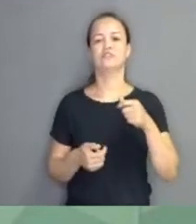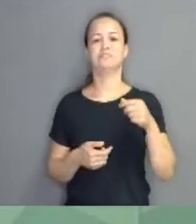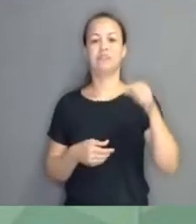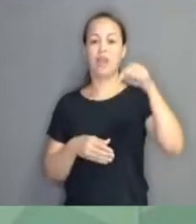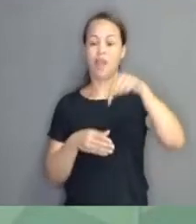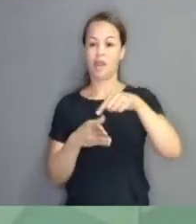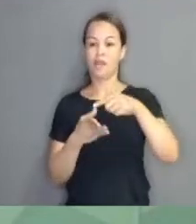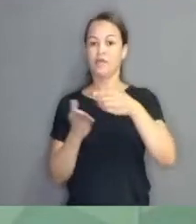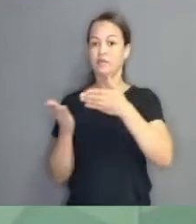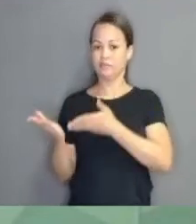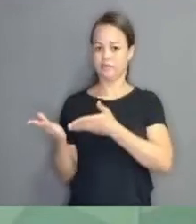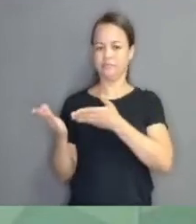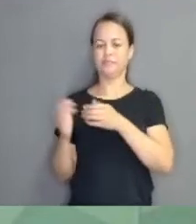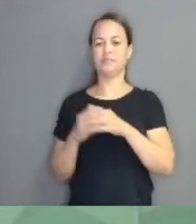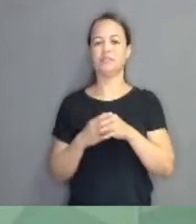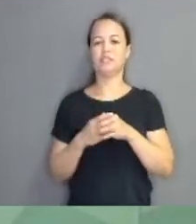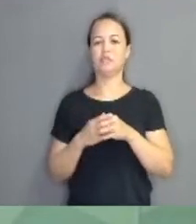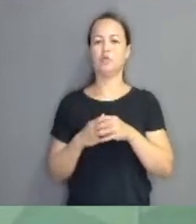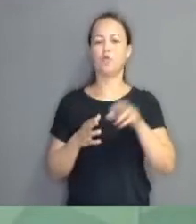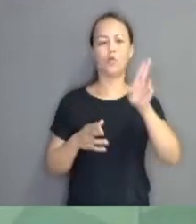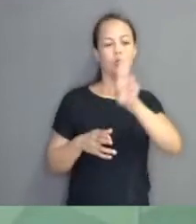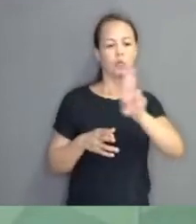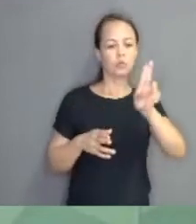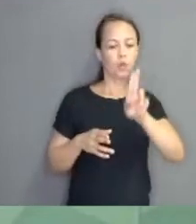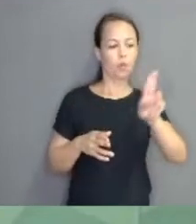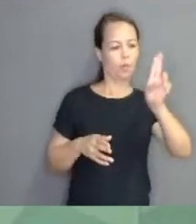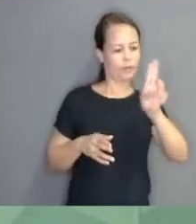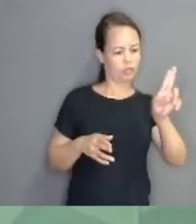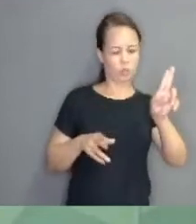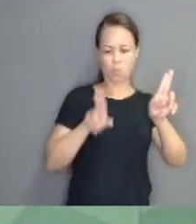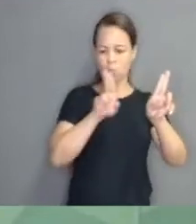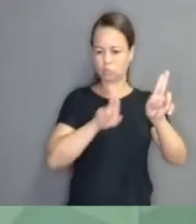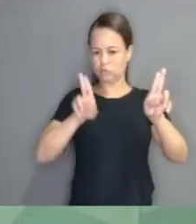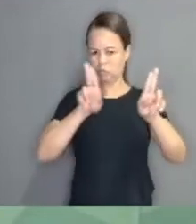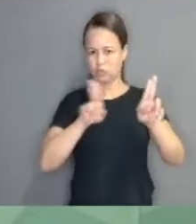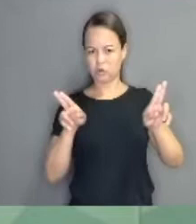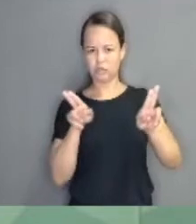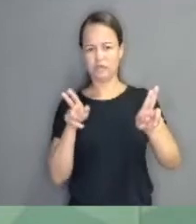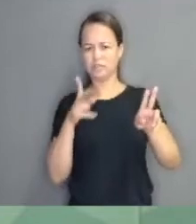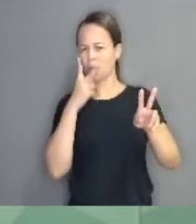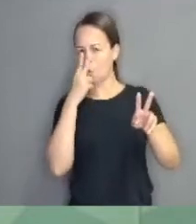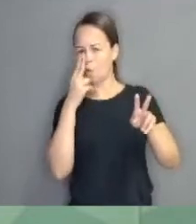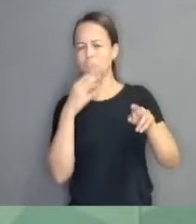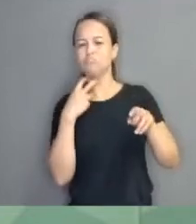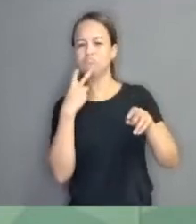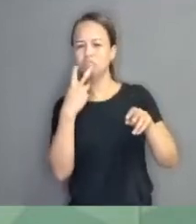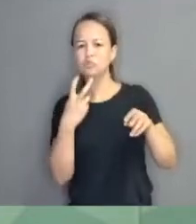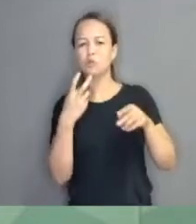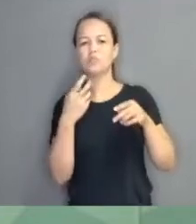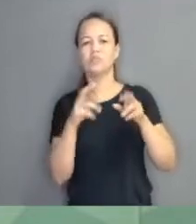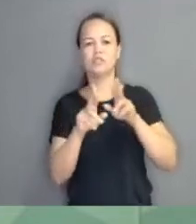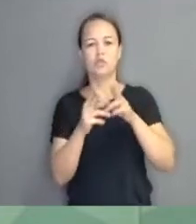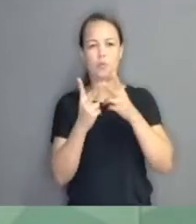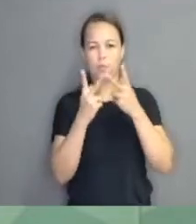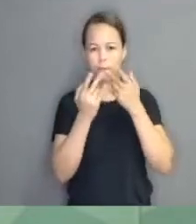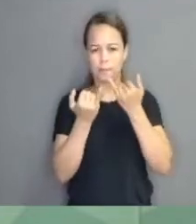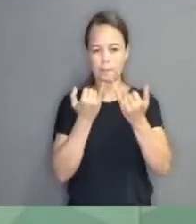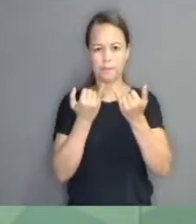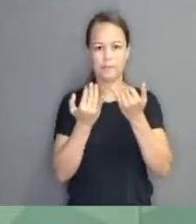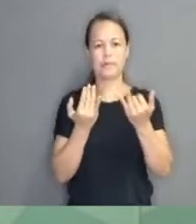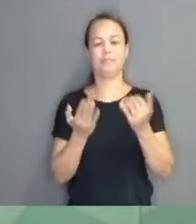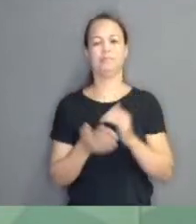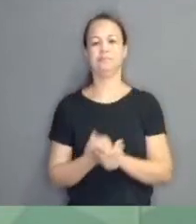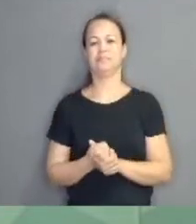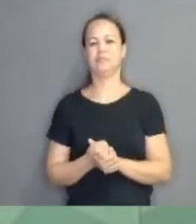qundo colocamos o nome de um junto do nome do outro faz um sonzinho parecido vamos